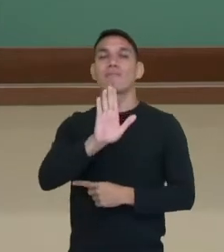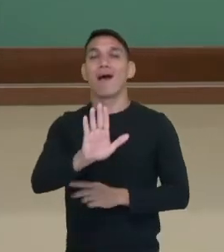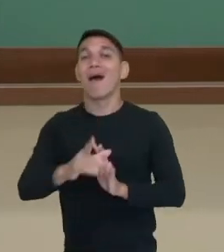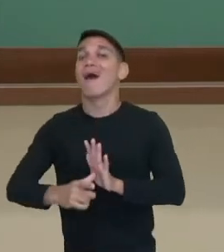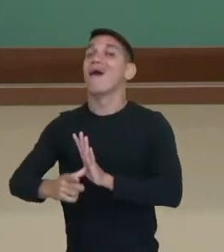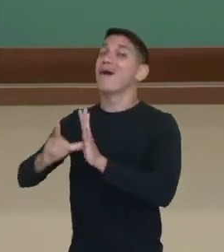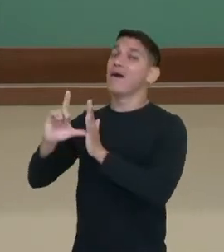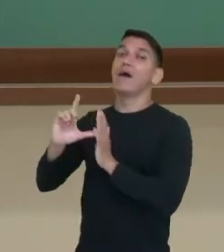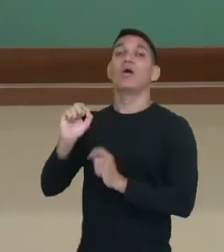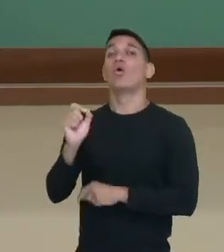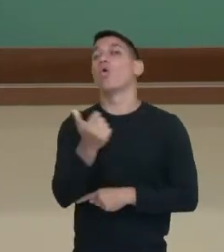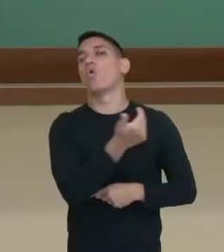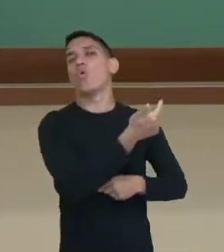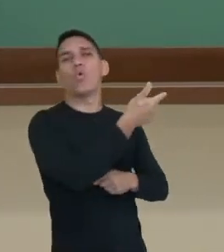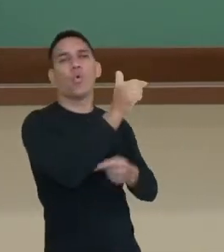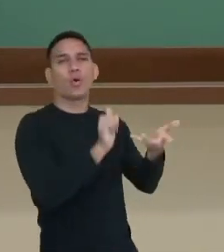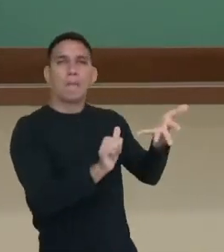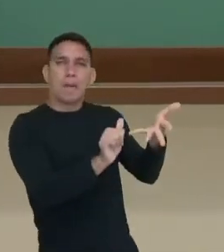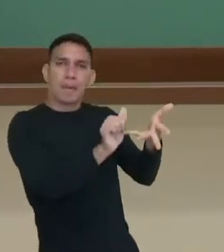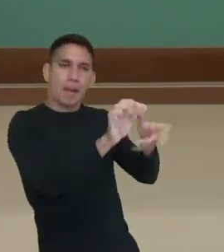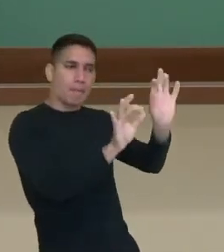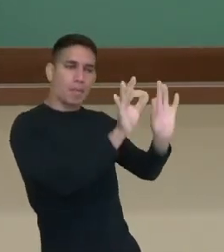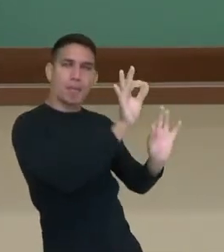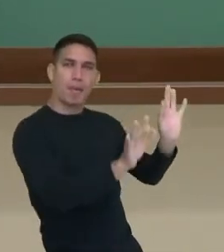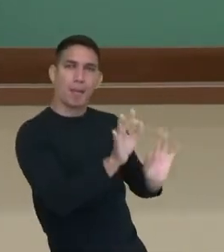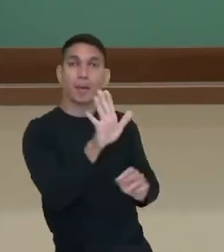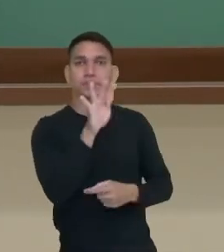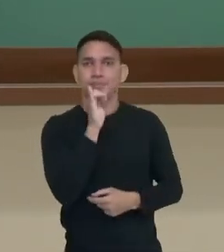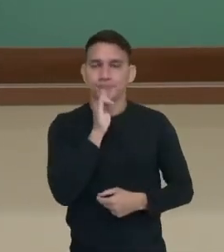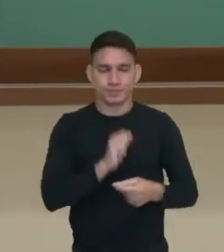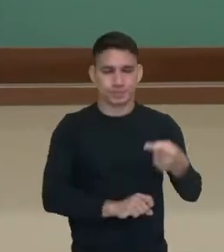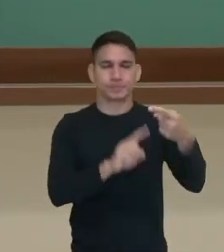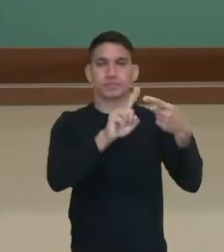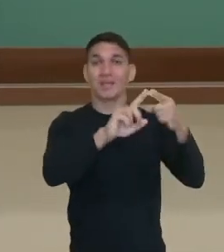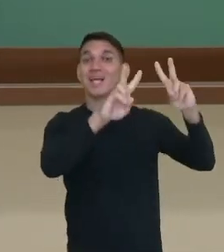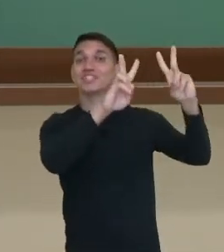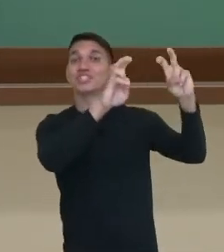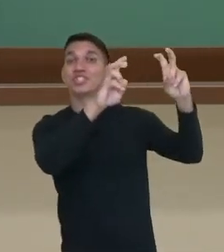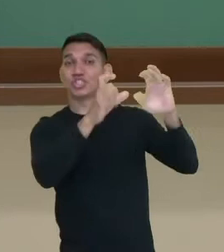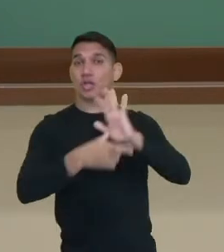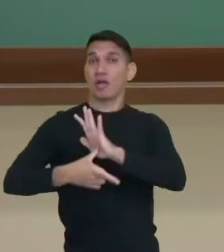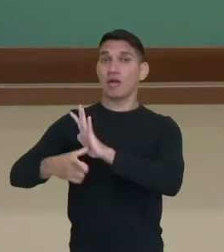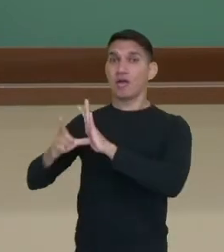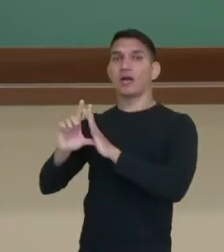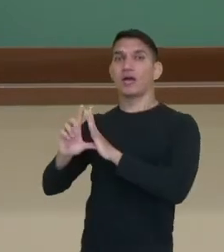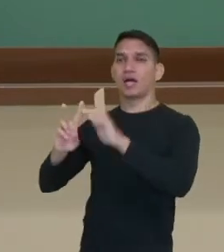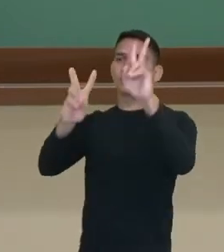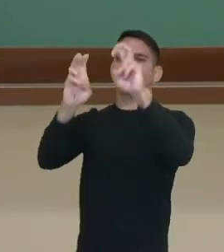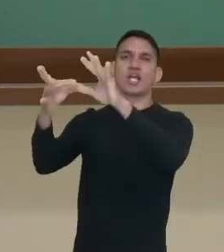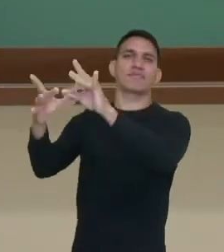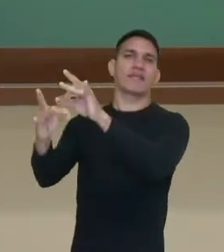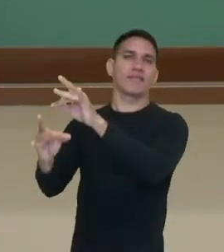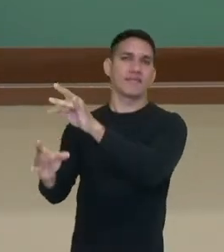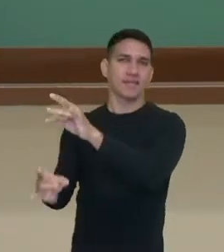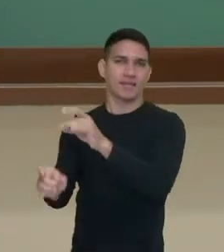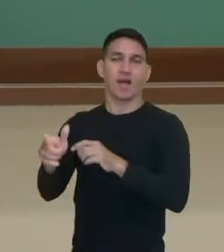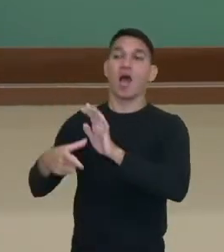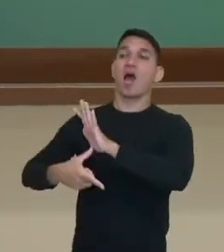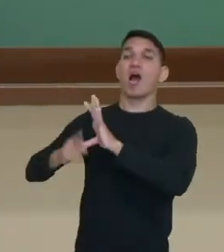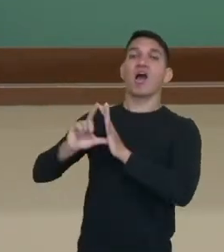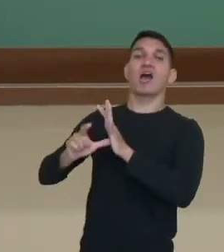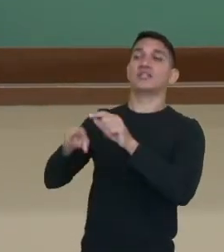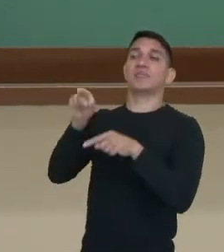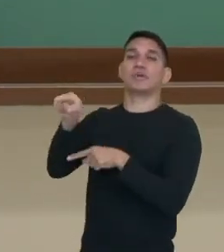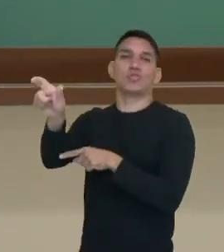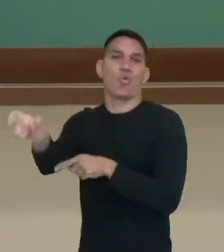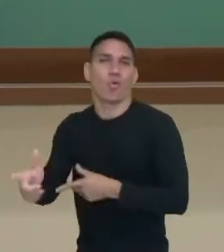nós temos outros elementos na sua estrutura. Temos o título, que antecipa a temática, antecipa quem é o entrevistado,